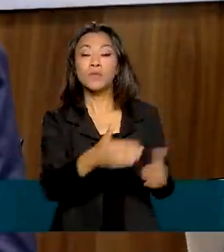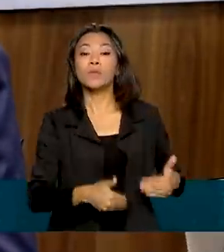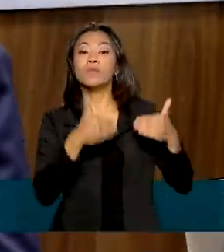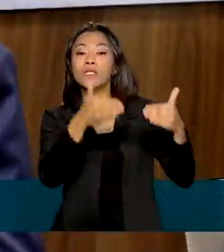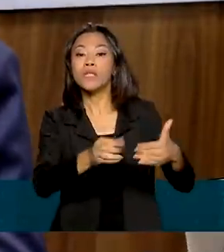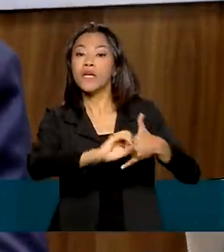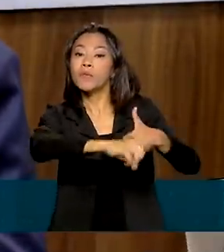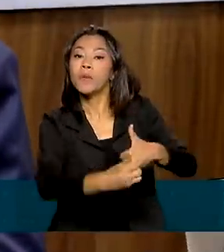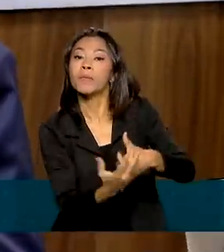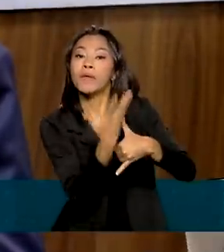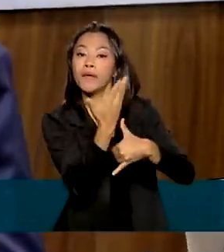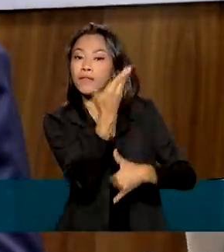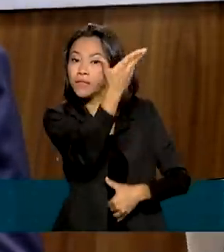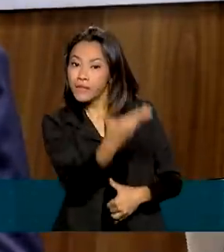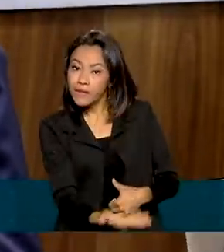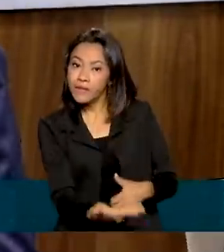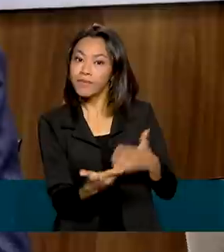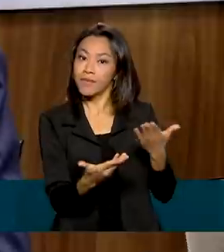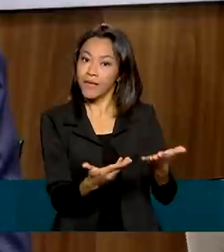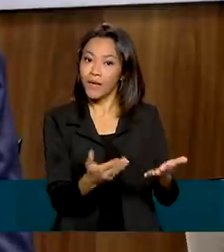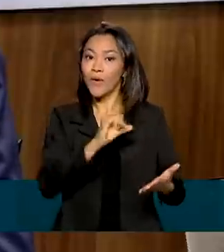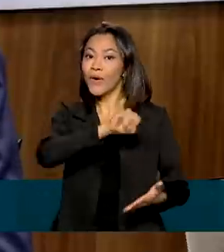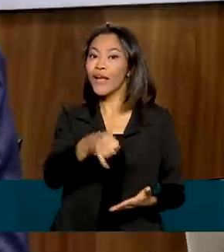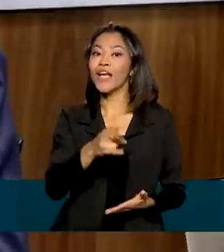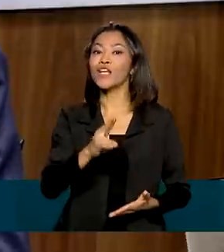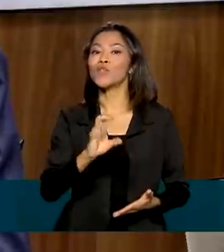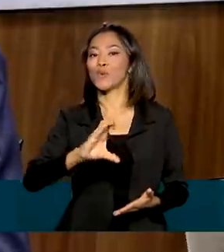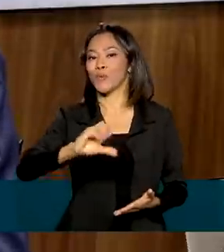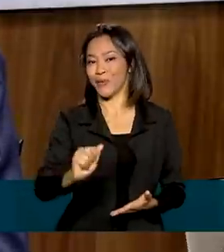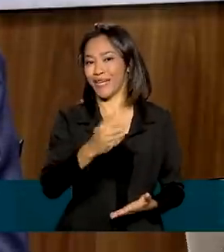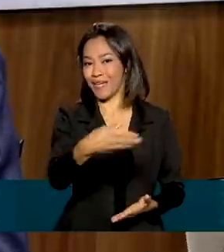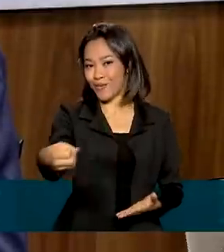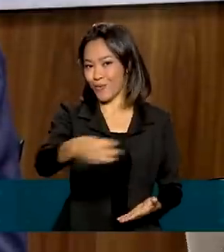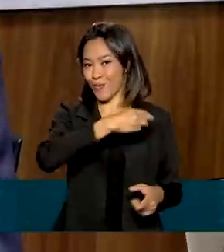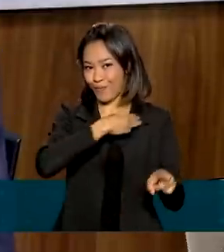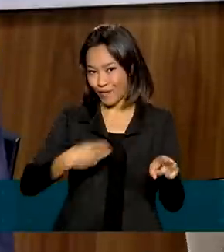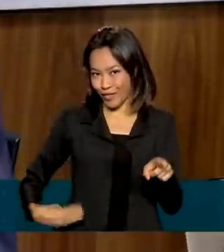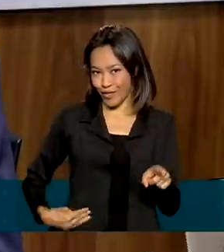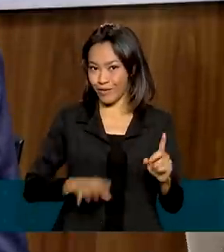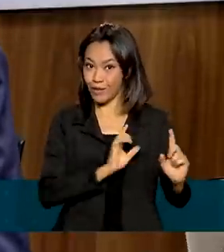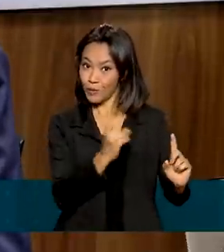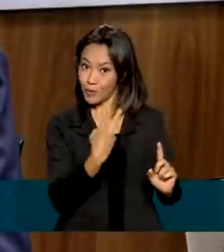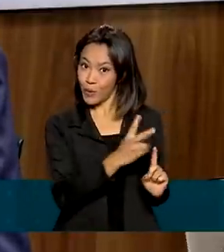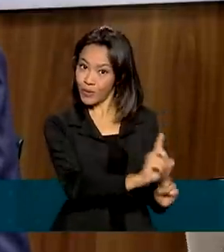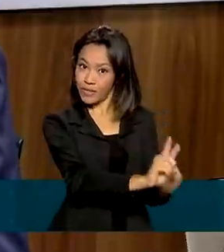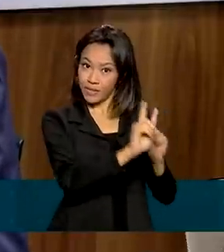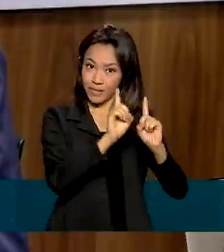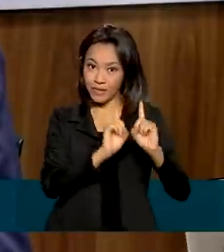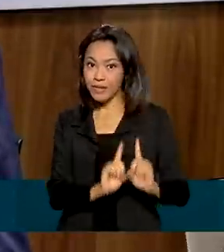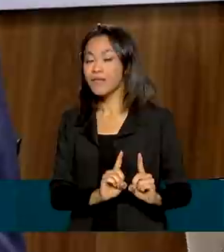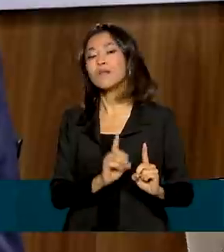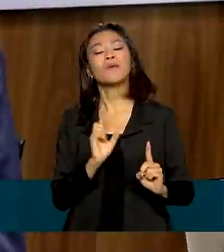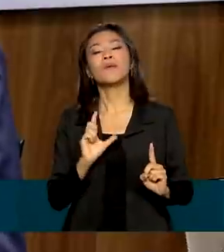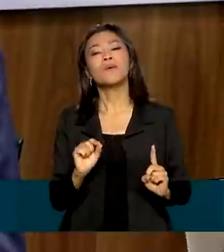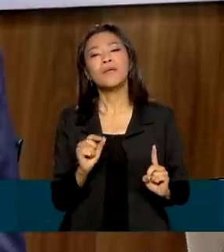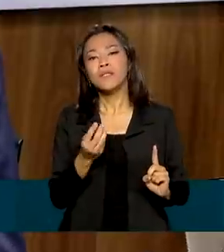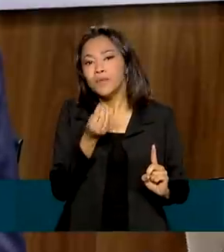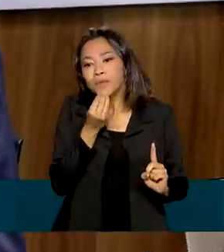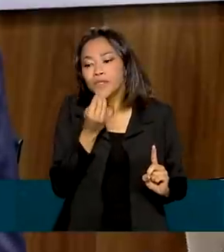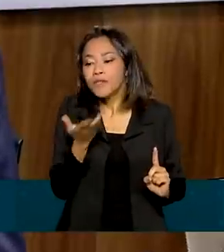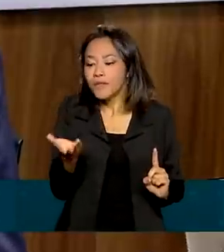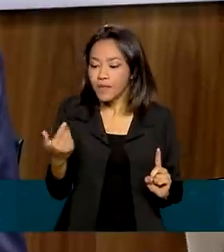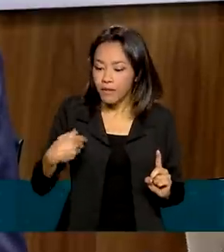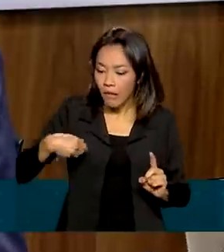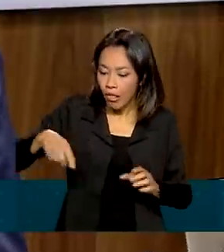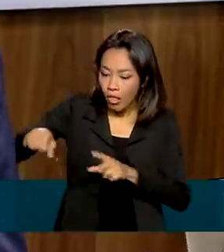Salles que agora é o é o Juca que eu chamo de jogo Logo nosso novo mesmo então desde lá de trás o que a gente podia fazer forma do